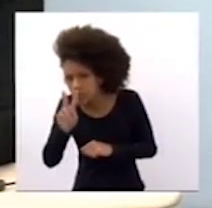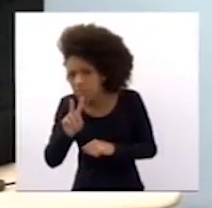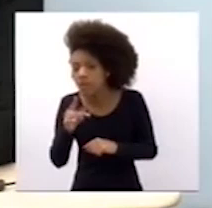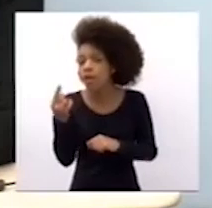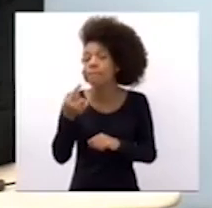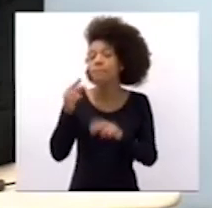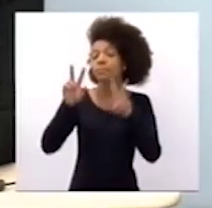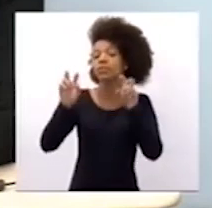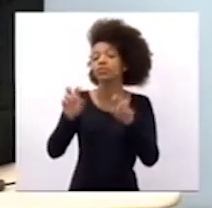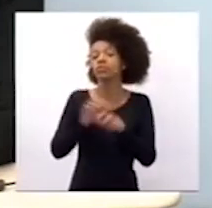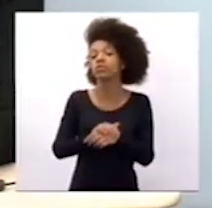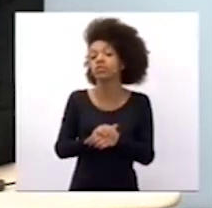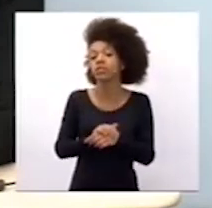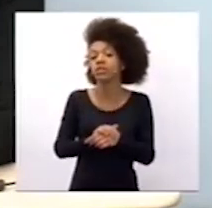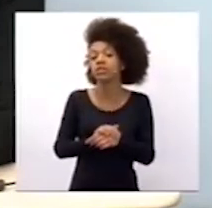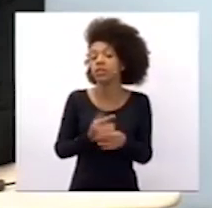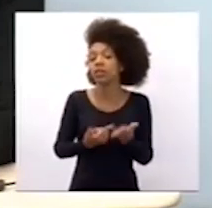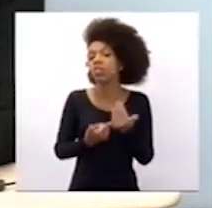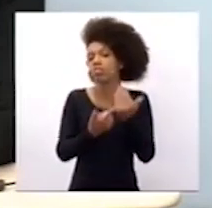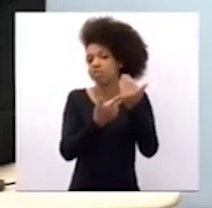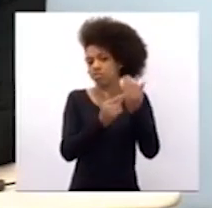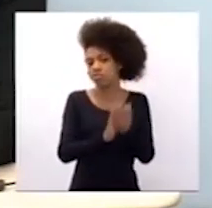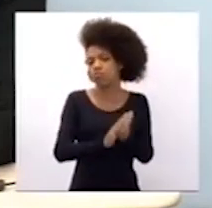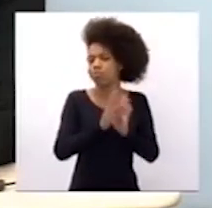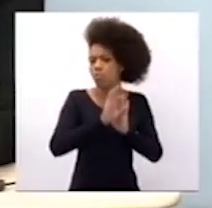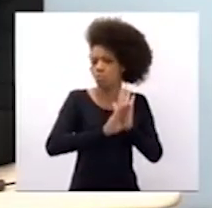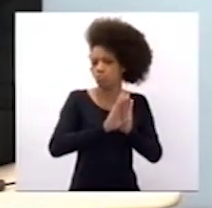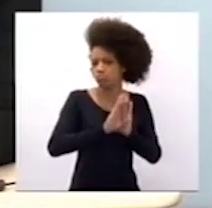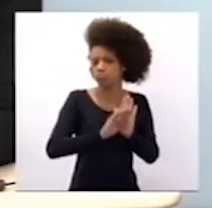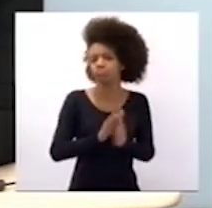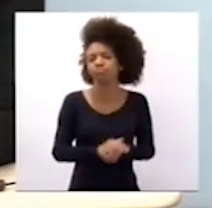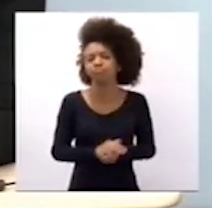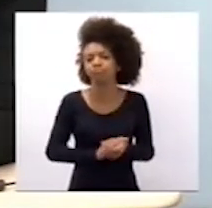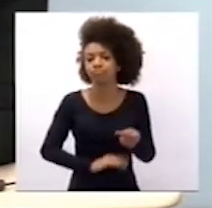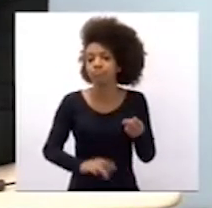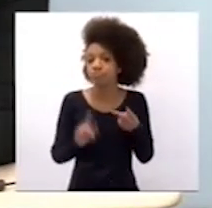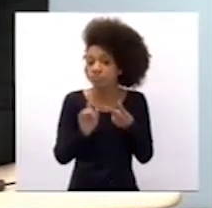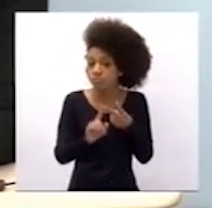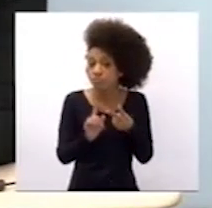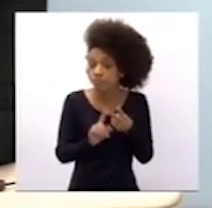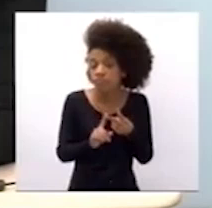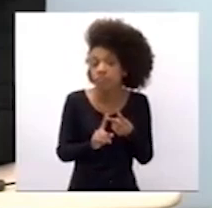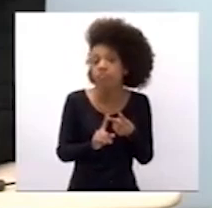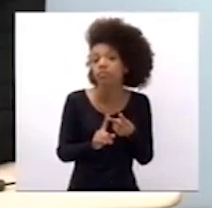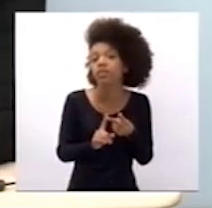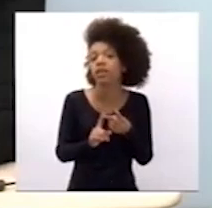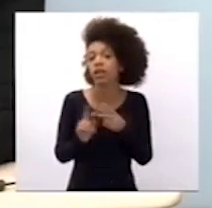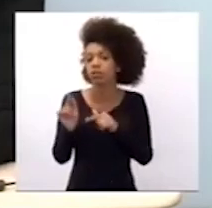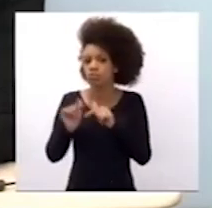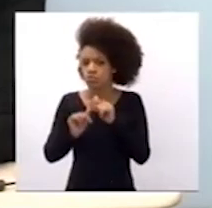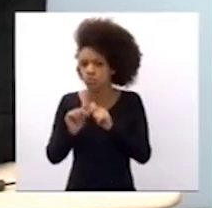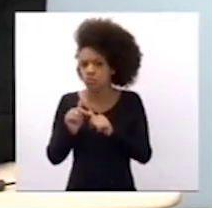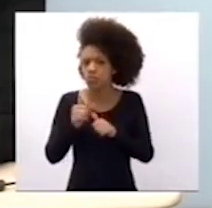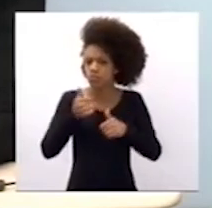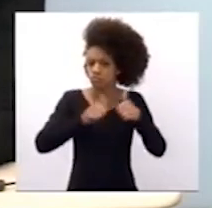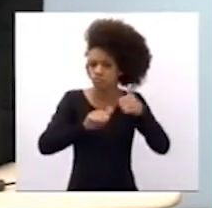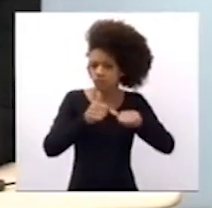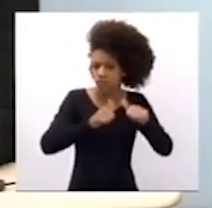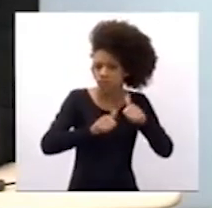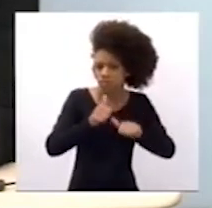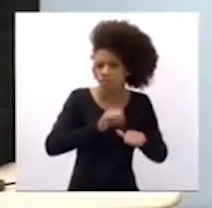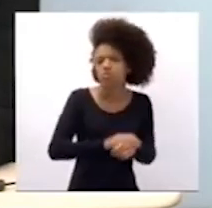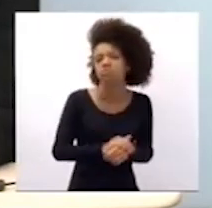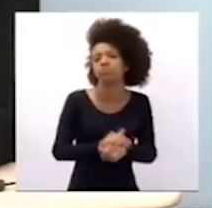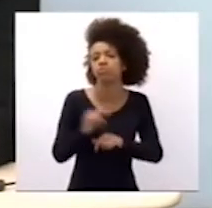pauta tratava sobre tecnologia e currículo. A segunda pauta, nós trabalhamos os instrumentos de avaliação